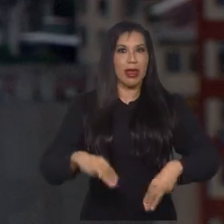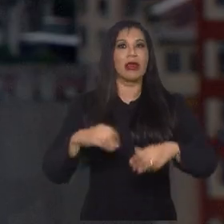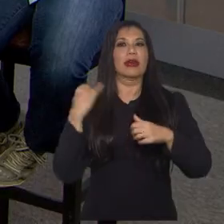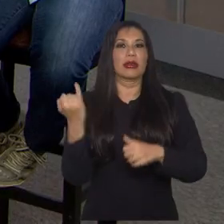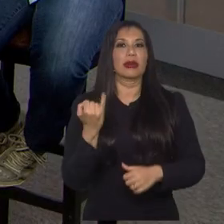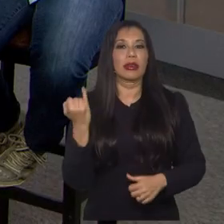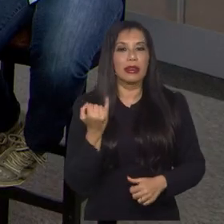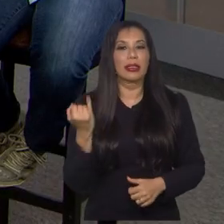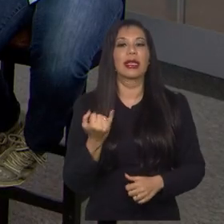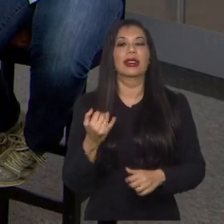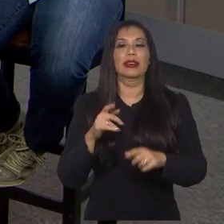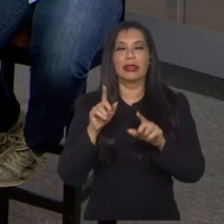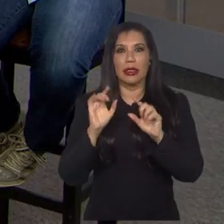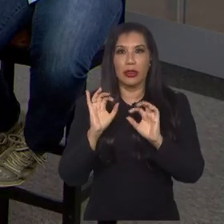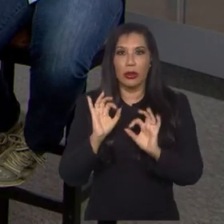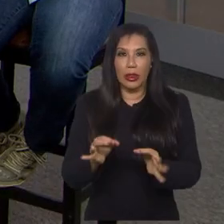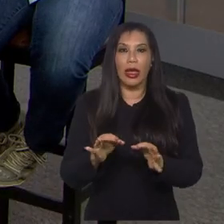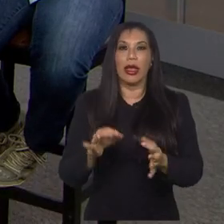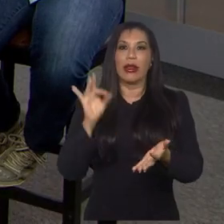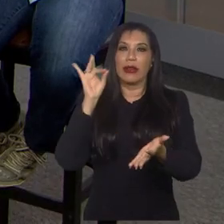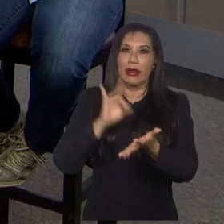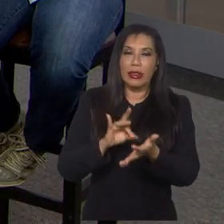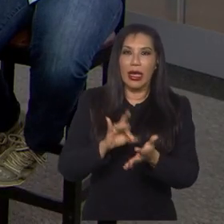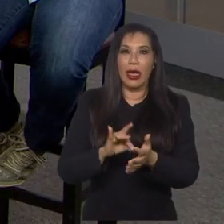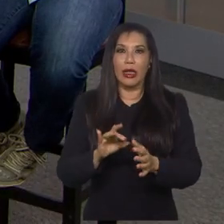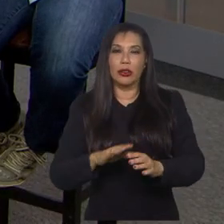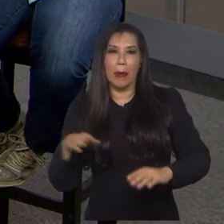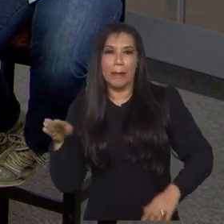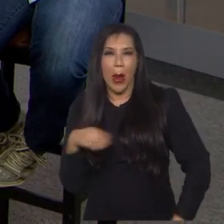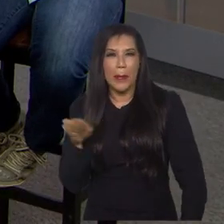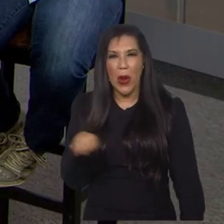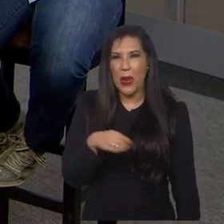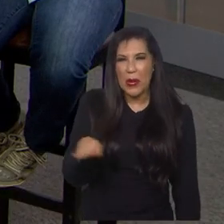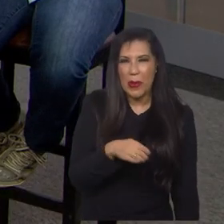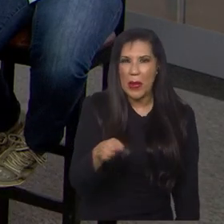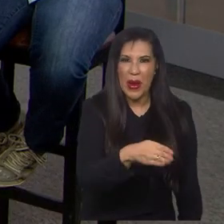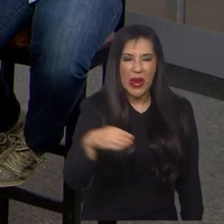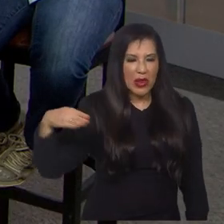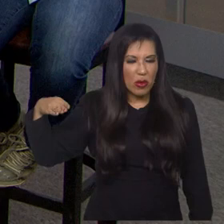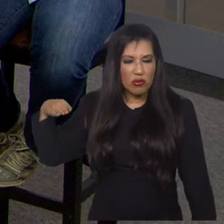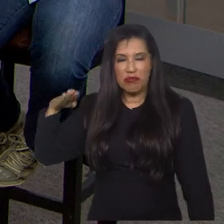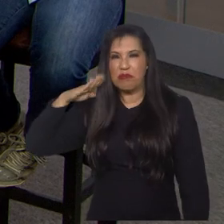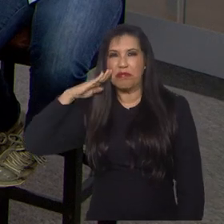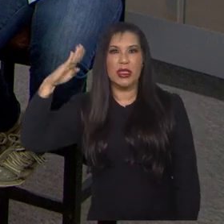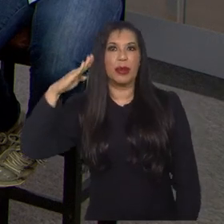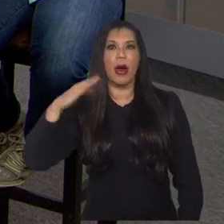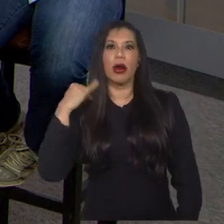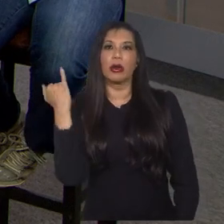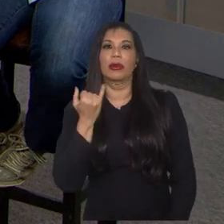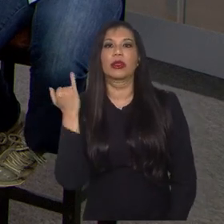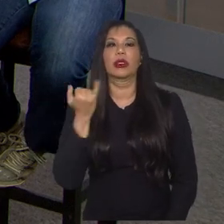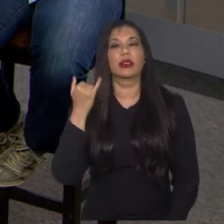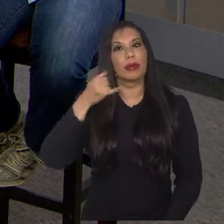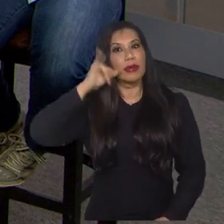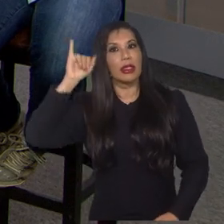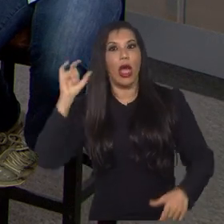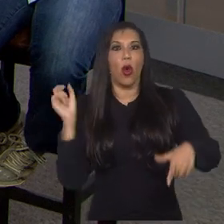exatamente, né? Que a Ege Riise manteve. Então, ela acertou o sistema defensivo do time norueguês, que é fundamental para que eles não tomem